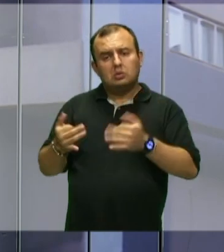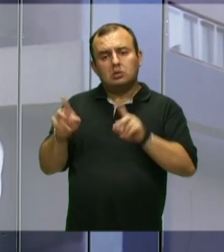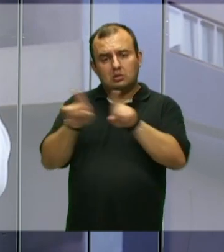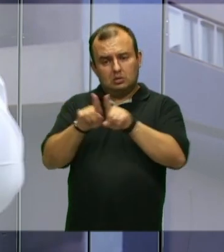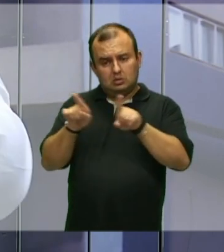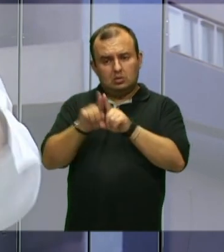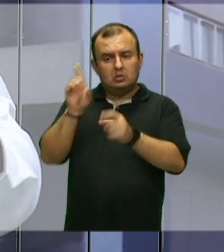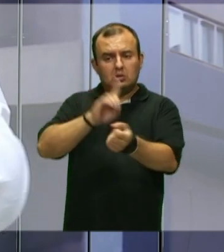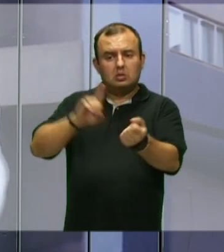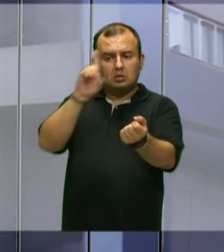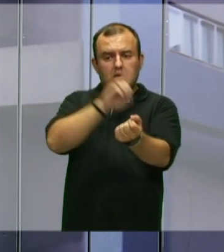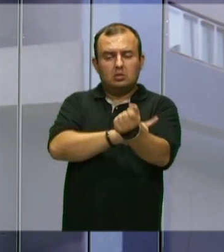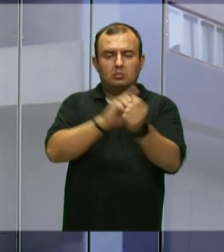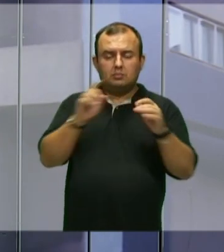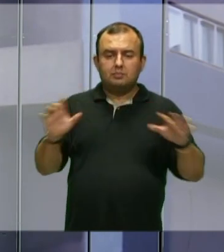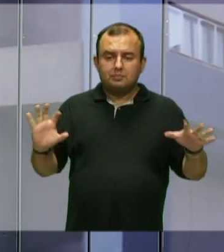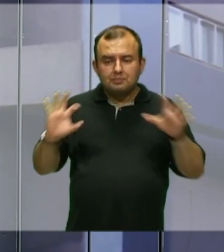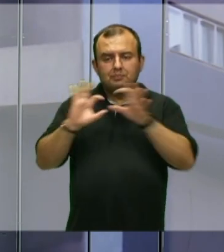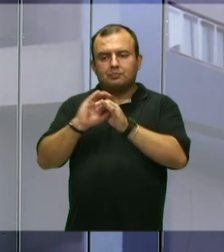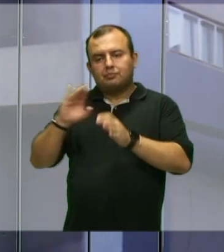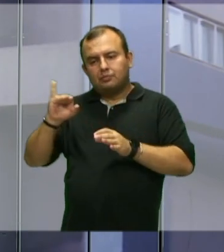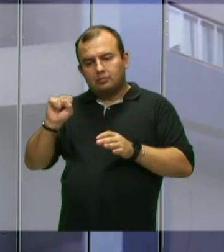era a Vila da Saúde anexa